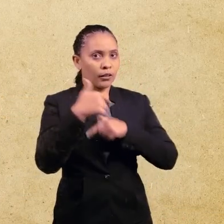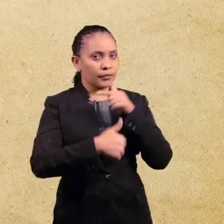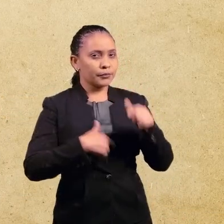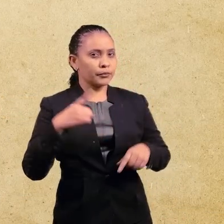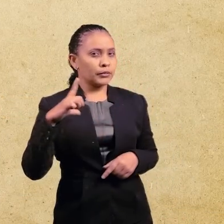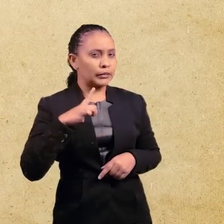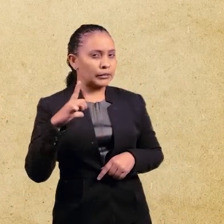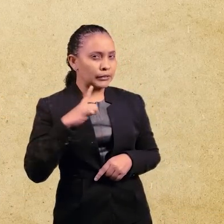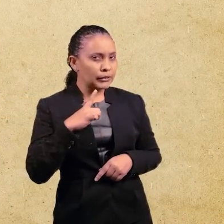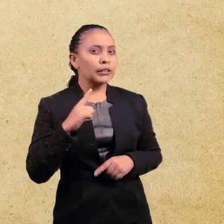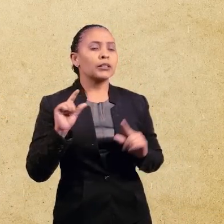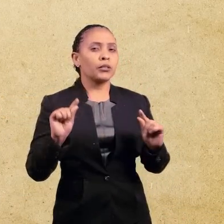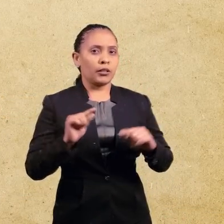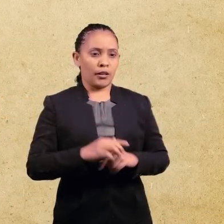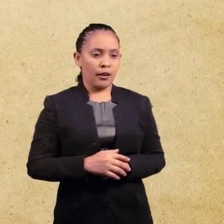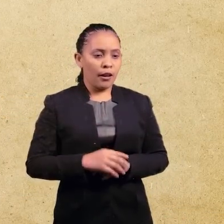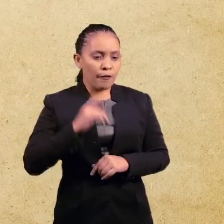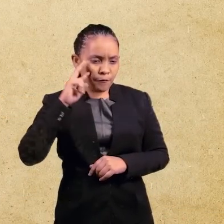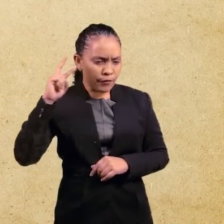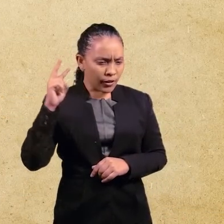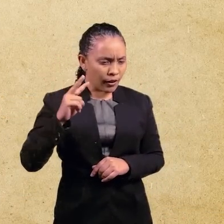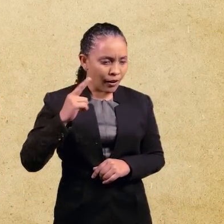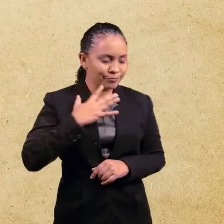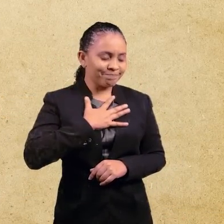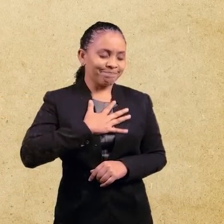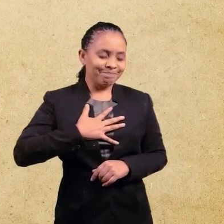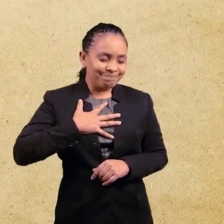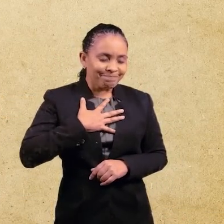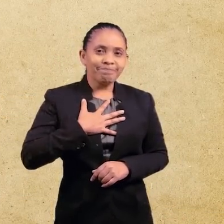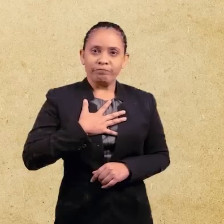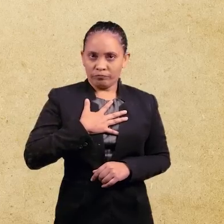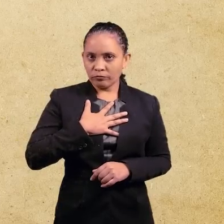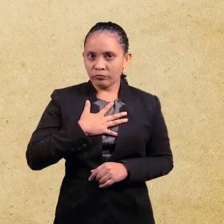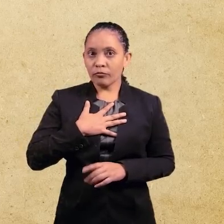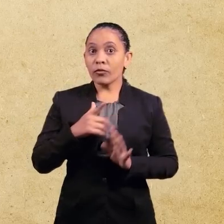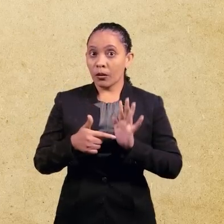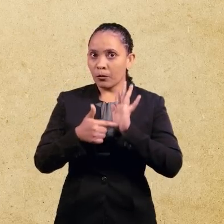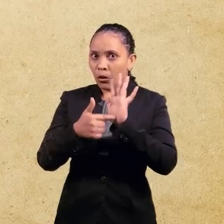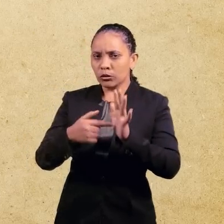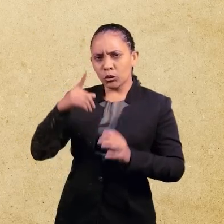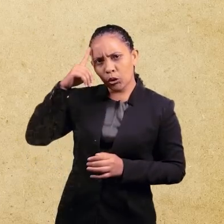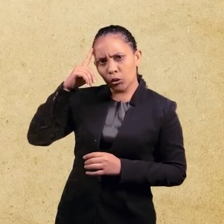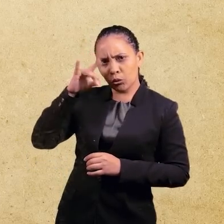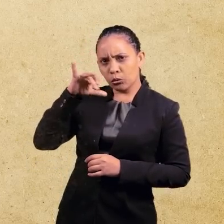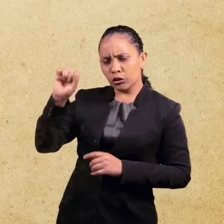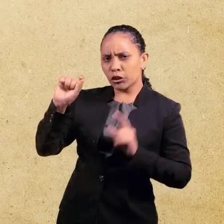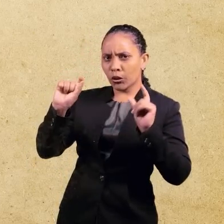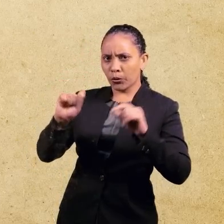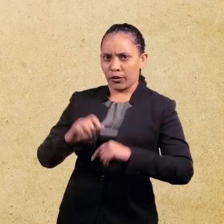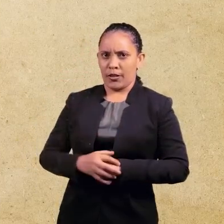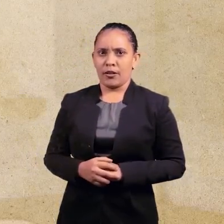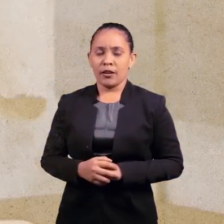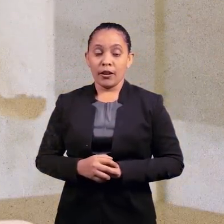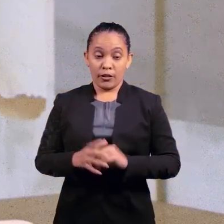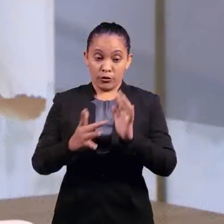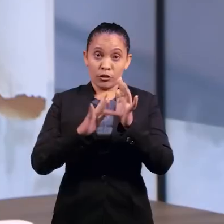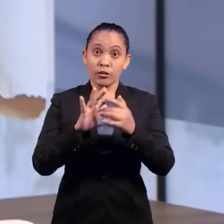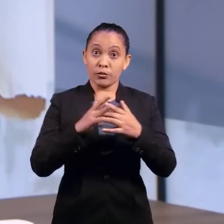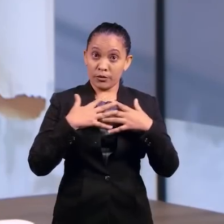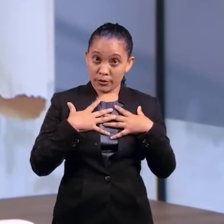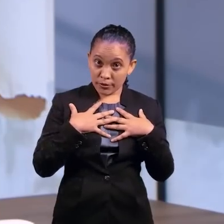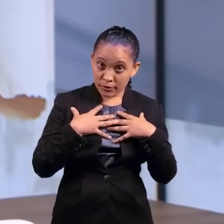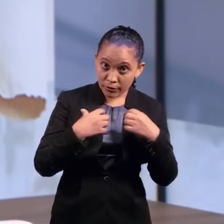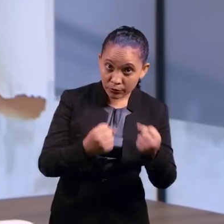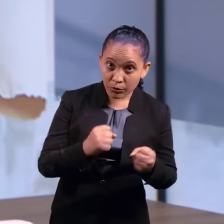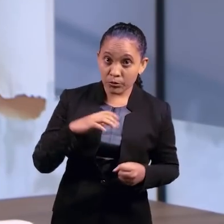ele verá e ficará satisfeito. Então quando o Senhor Jesus olha para alguém que um dia se converteu a Ele,